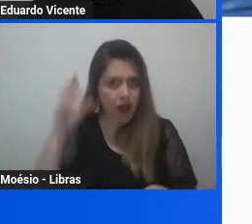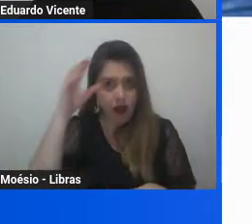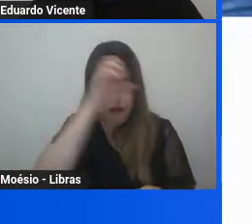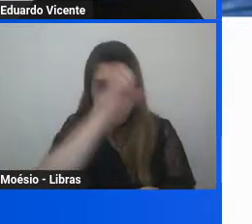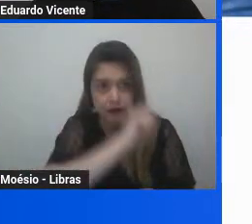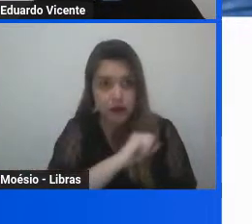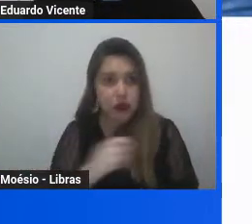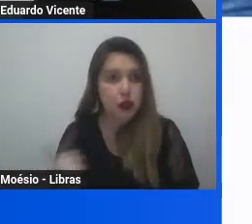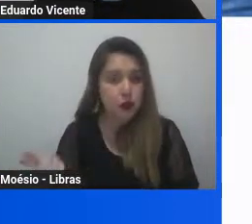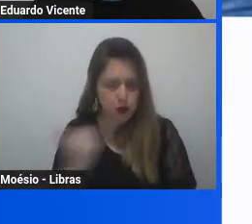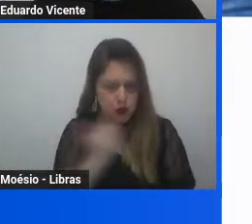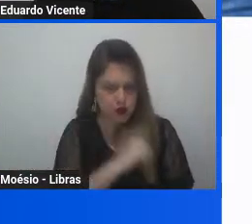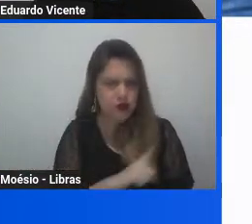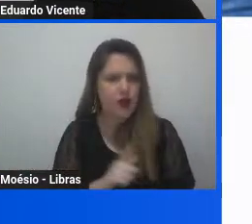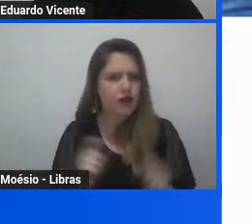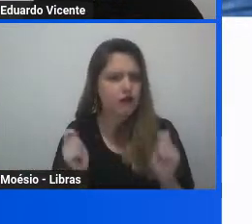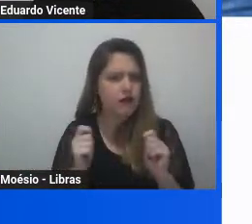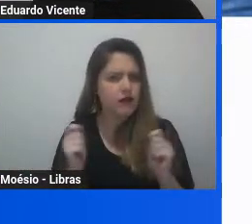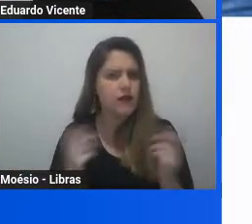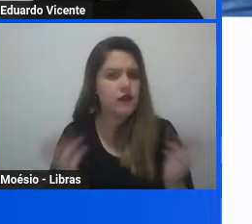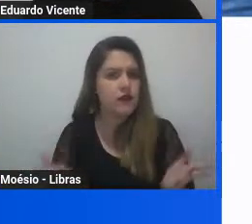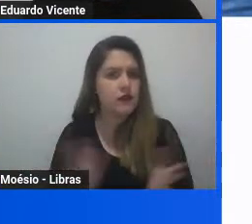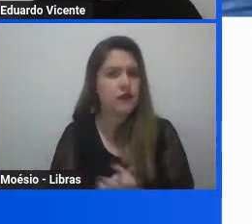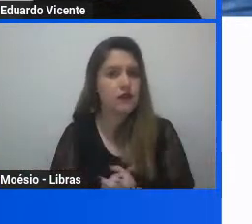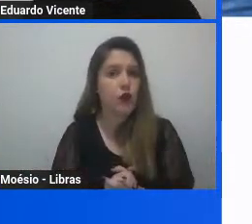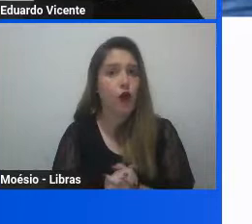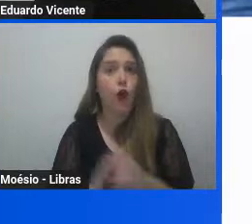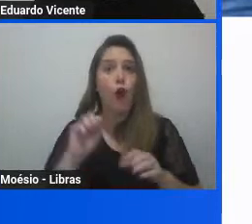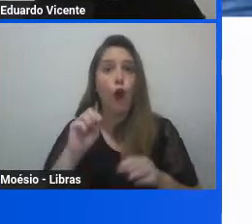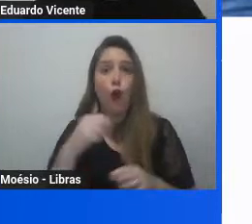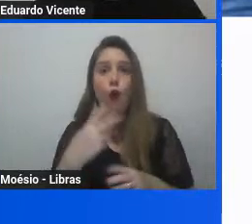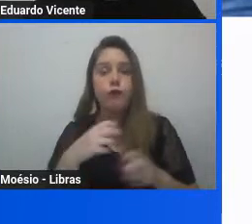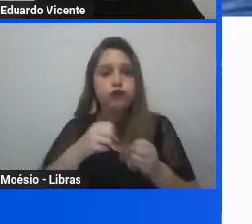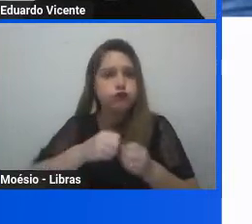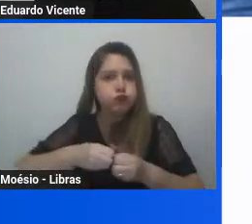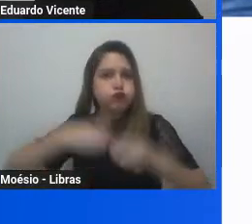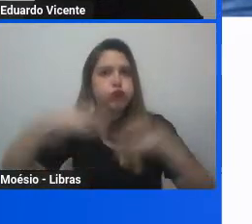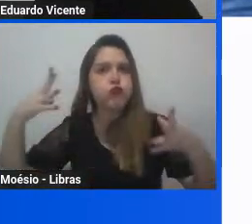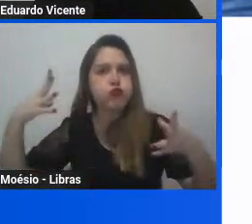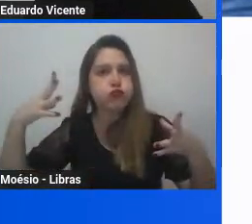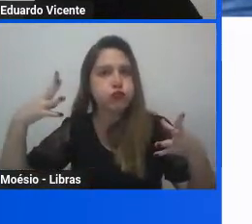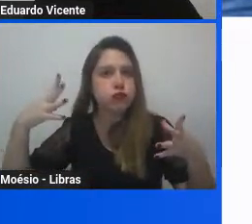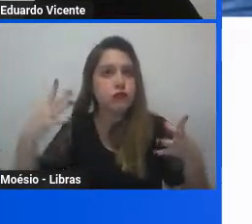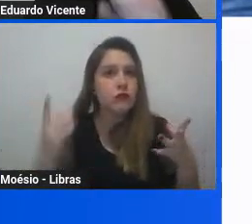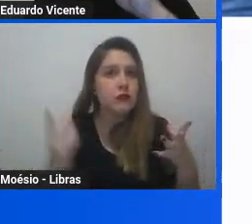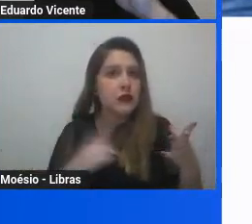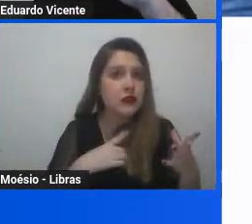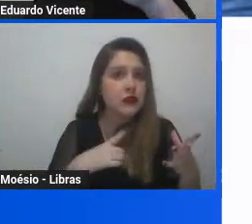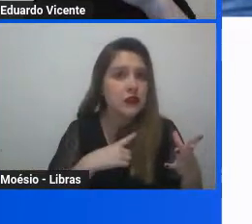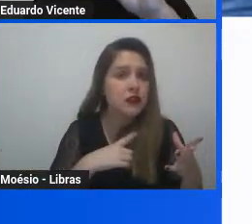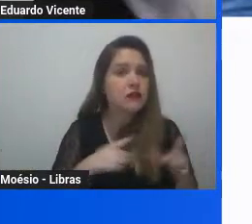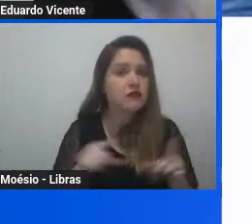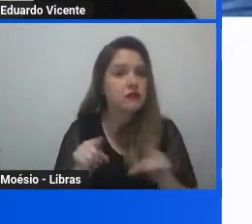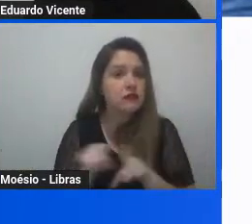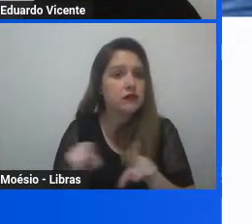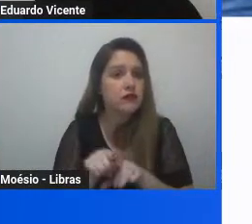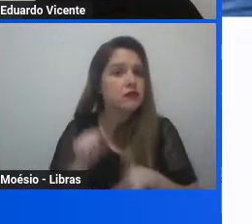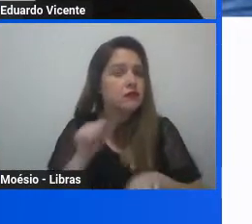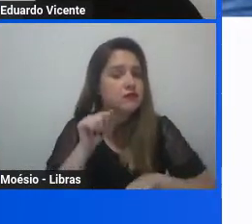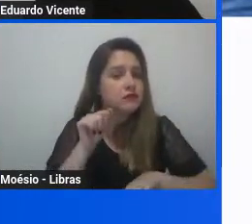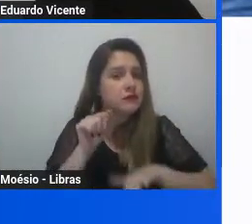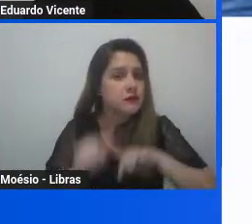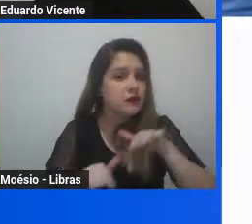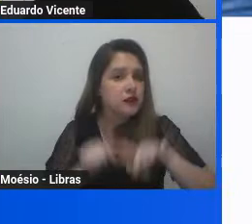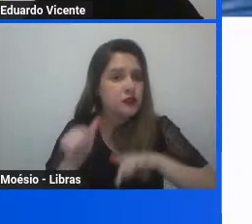consigo tirá-la? Uma explosão, algo. Isso é só um exemplo, né? Para a gente aí trabalhar,